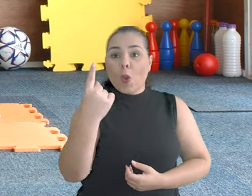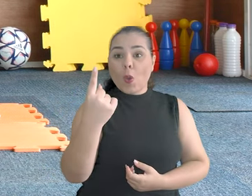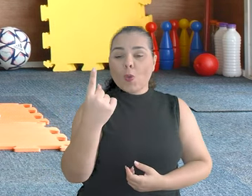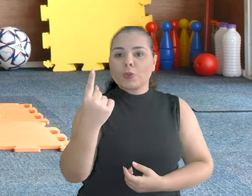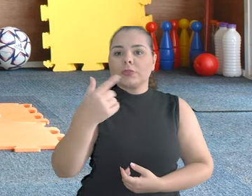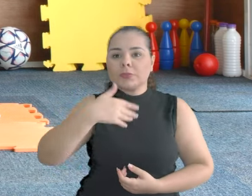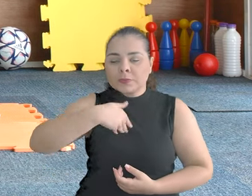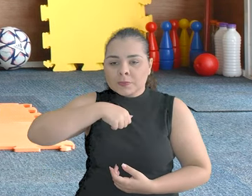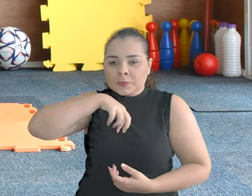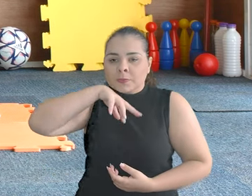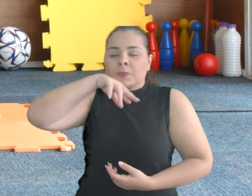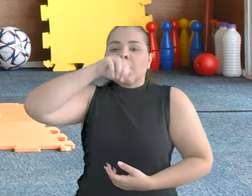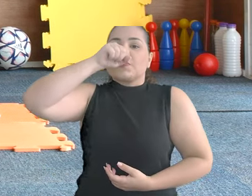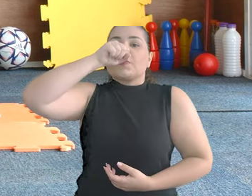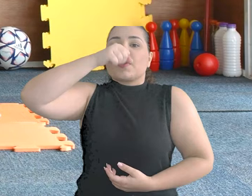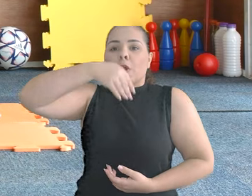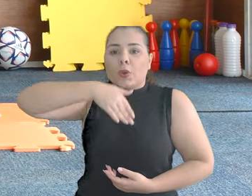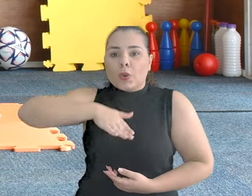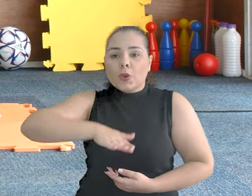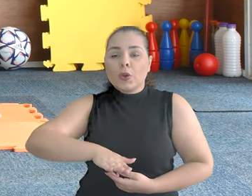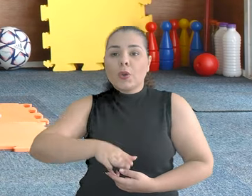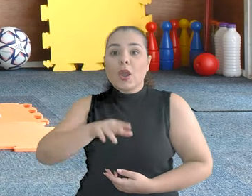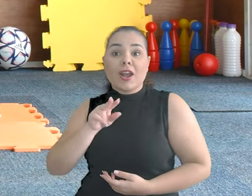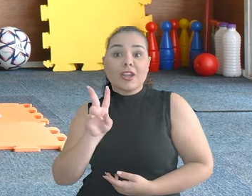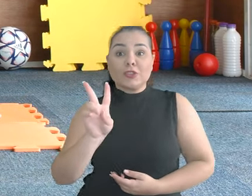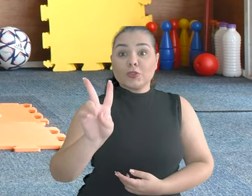e voltou